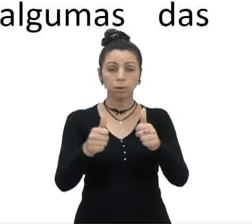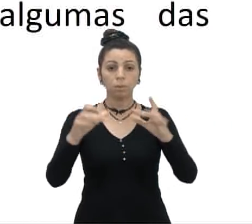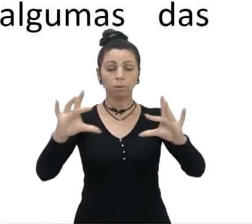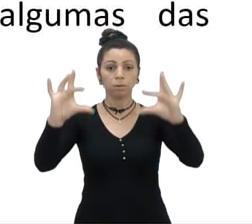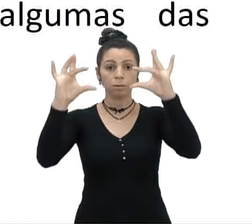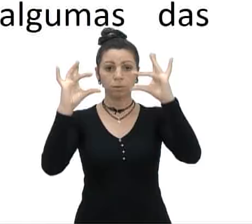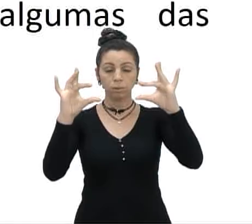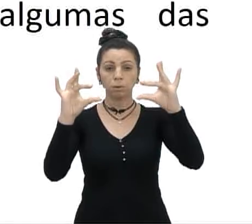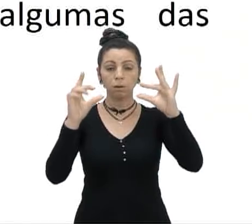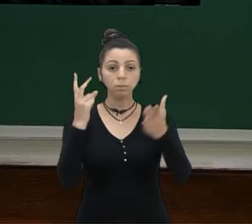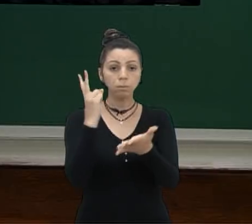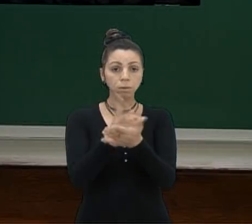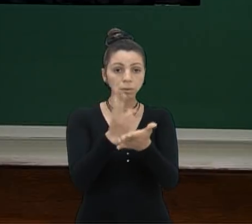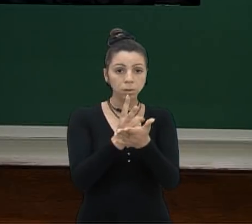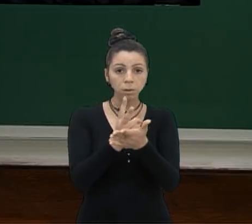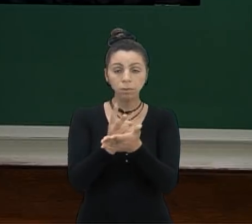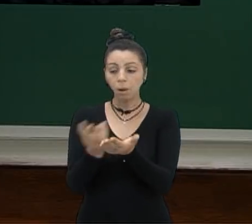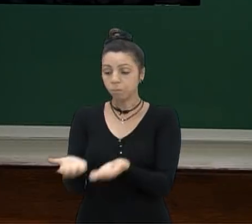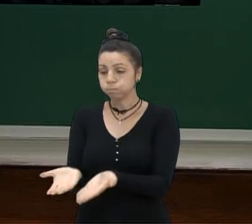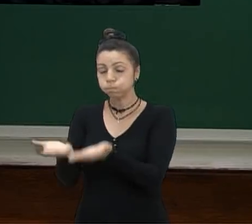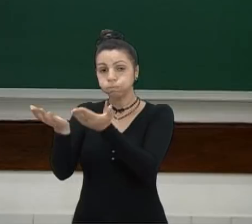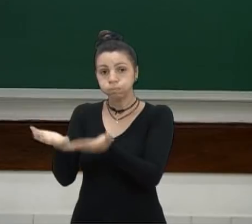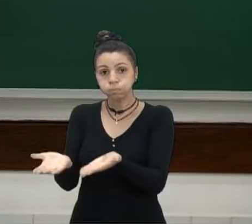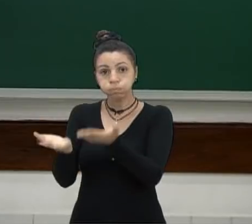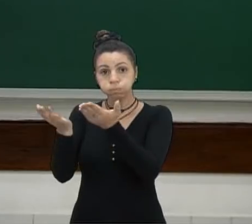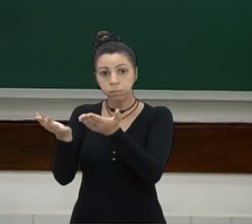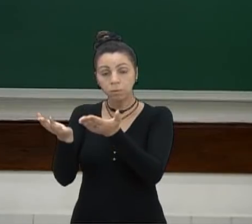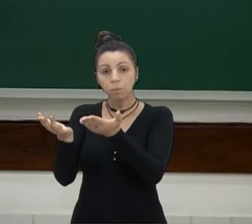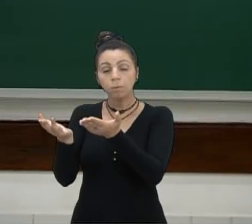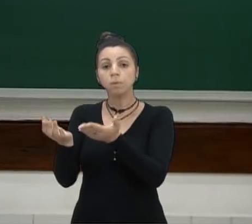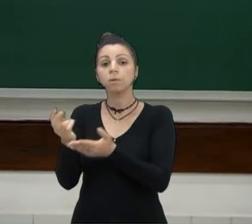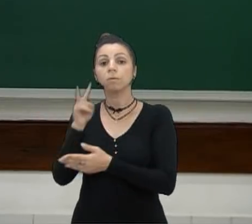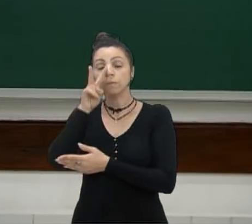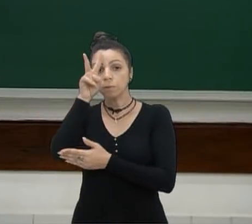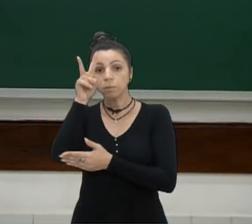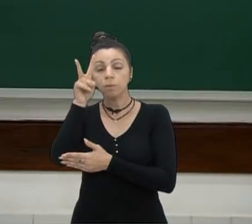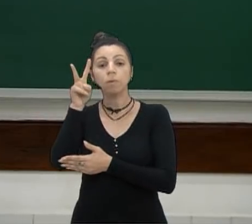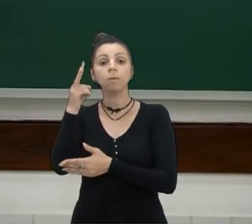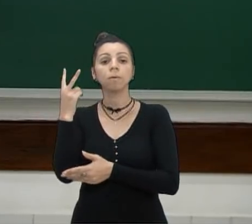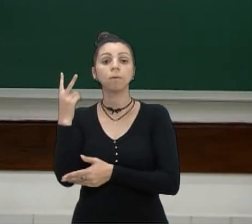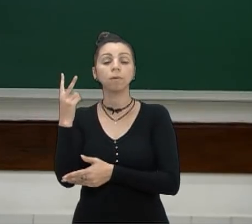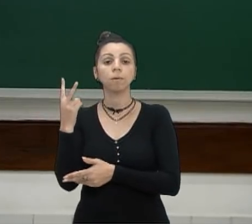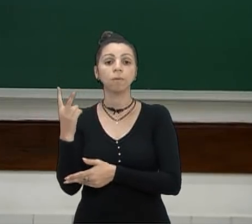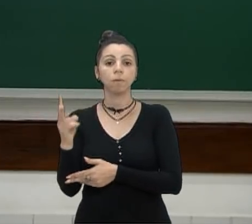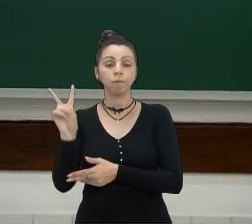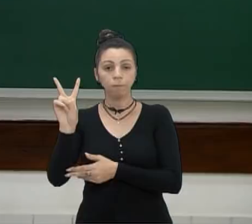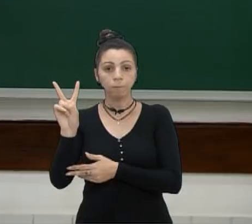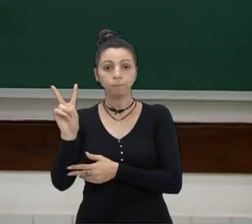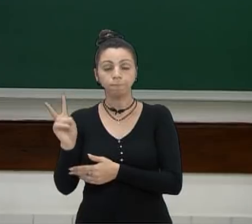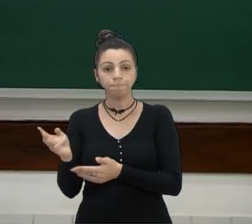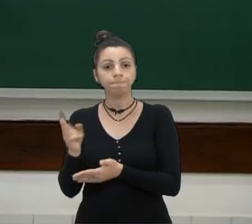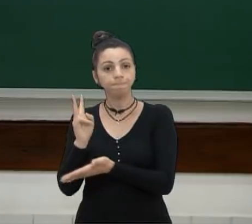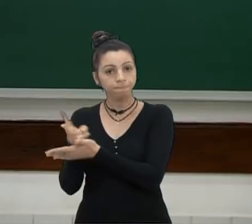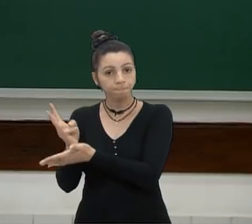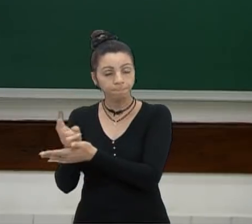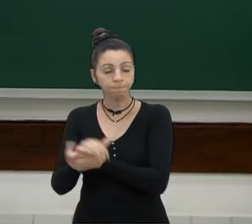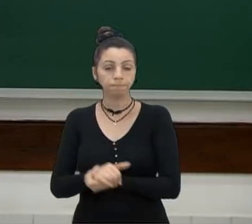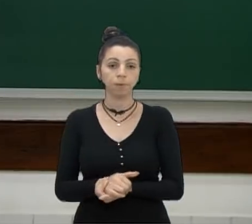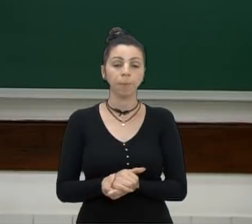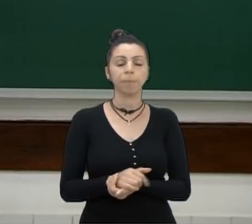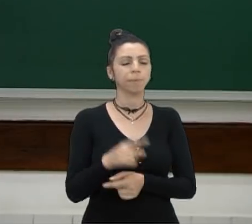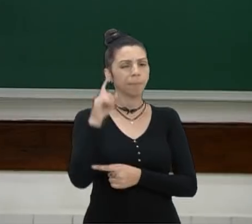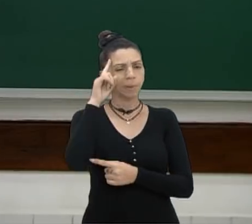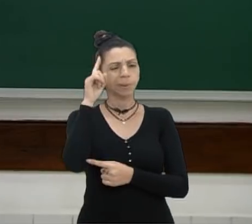volume constante. Mas o que significa isso, Fabiano? Vamos pegar um exemplo do nosso dia a dia? Pensa no teu caderno, pensa no